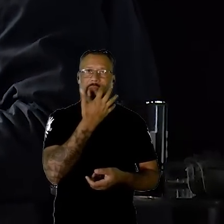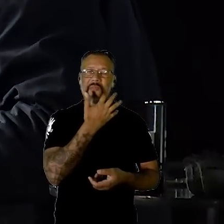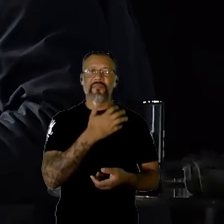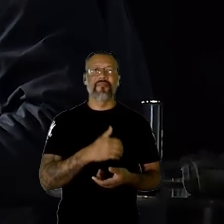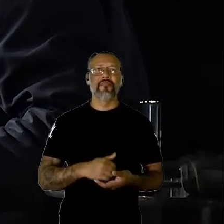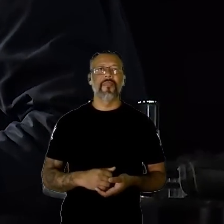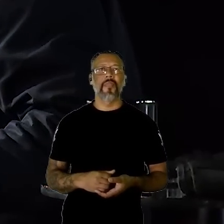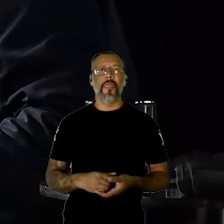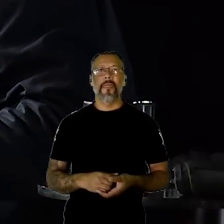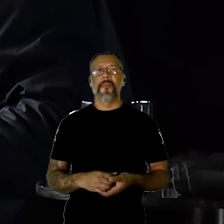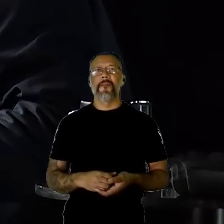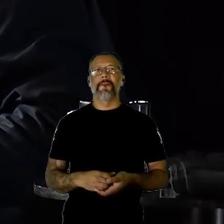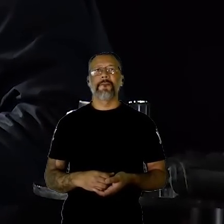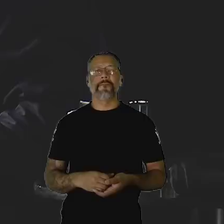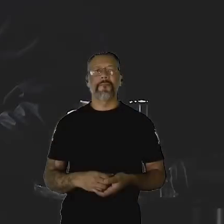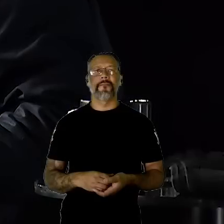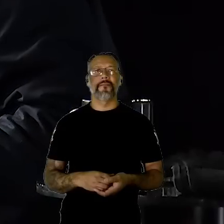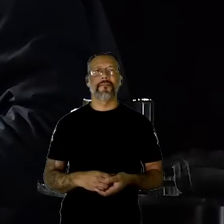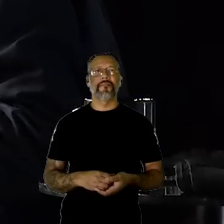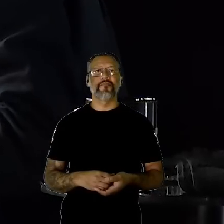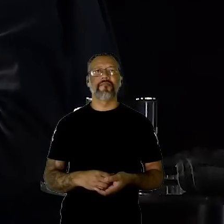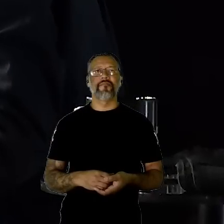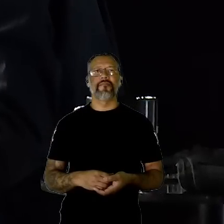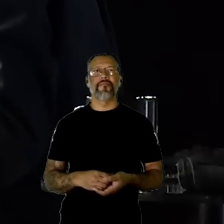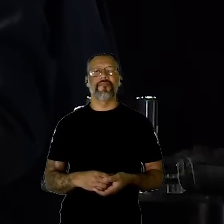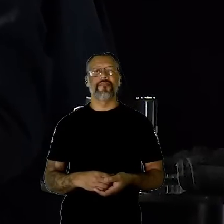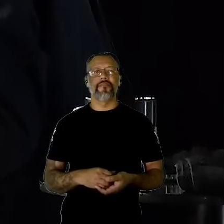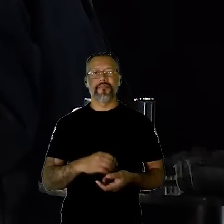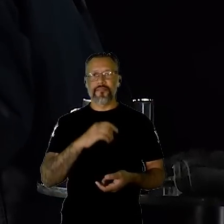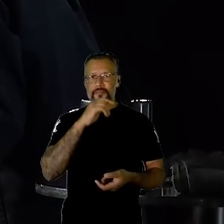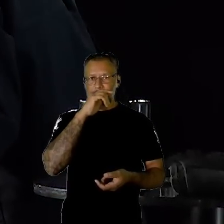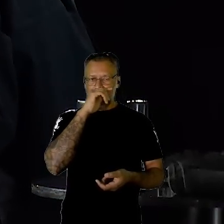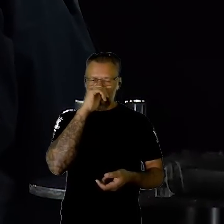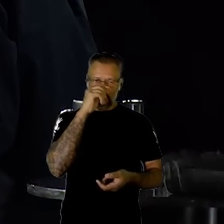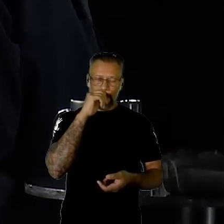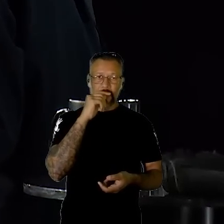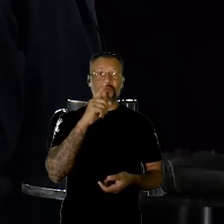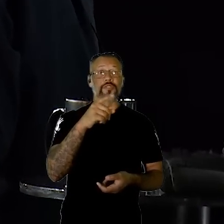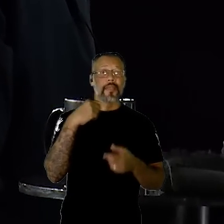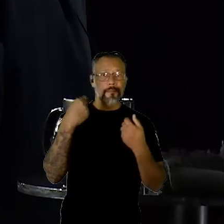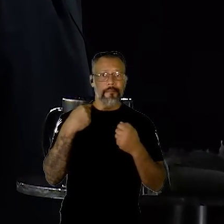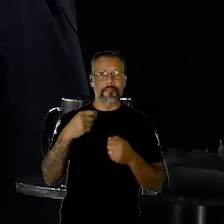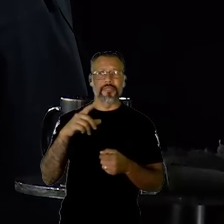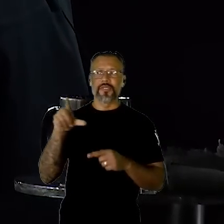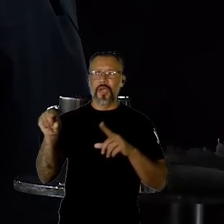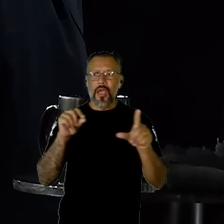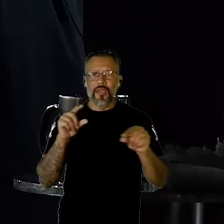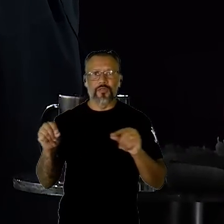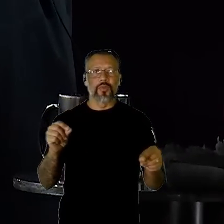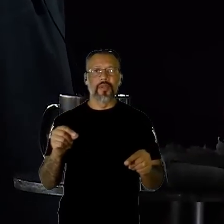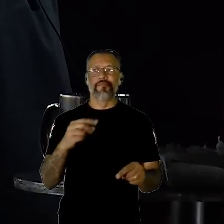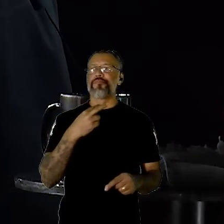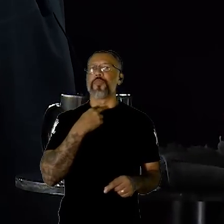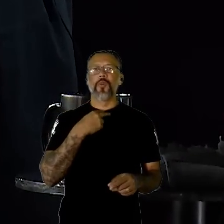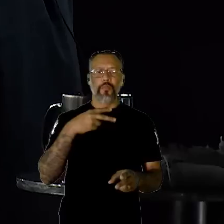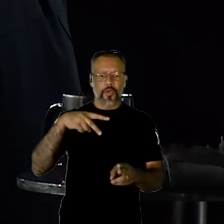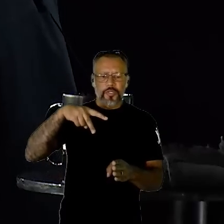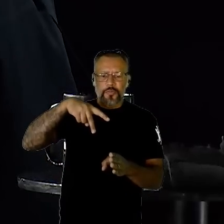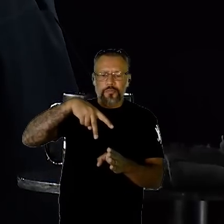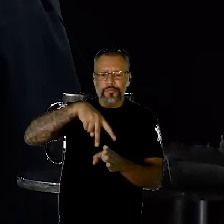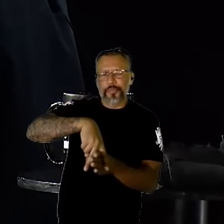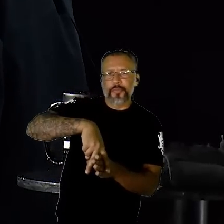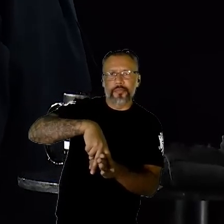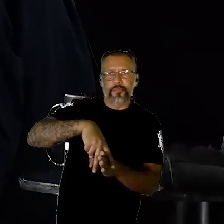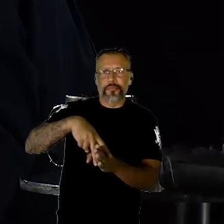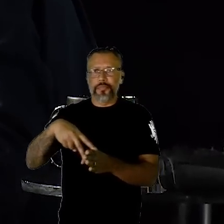tá cheio de isentão sabe o que deu sente duzentão náusea ou você é quente ou você é frio o